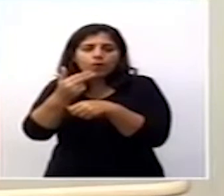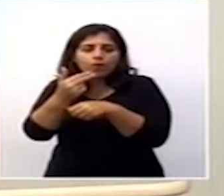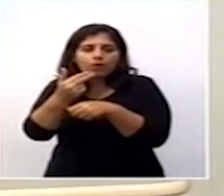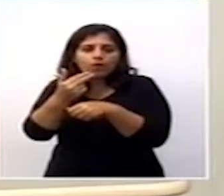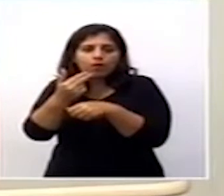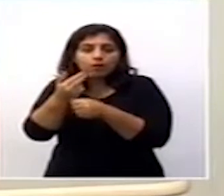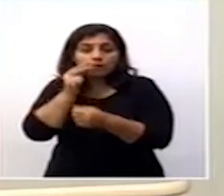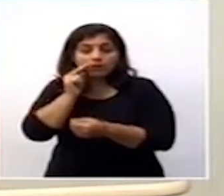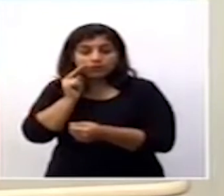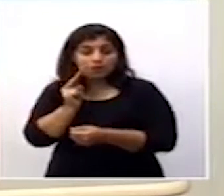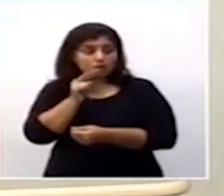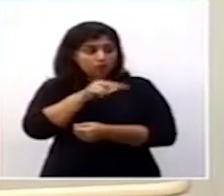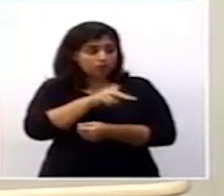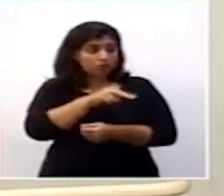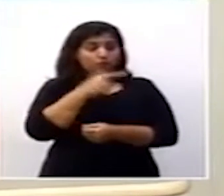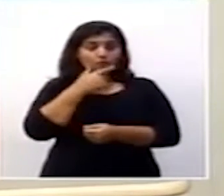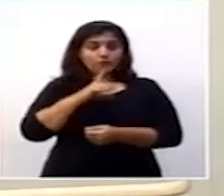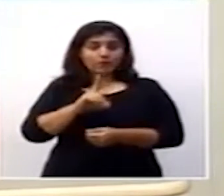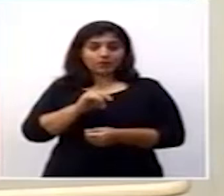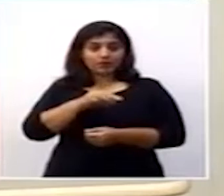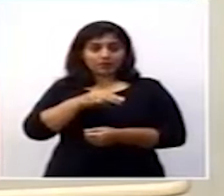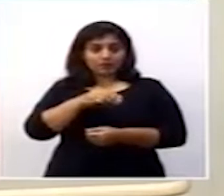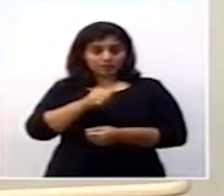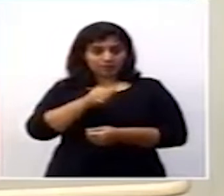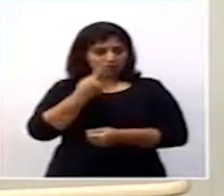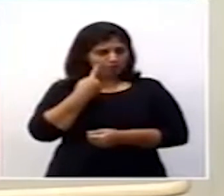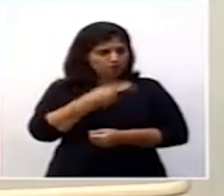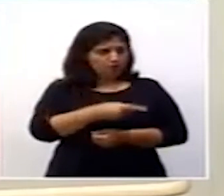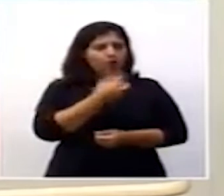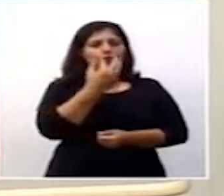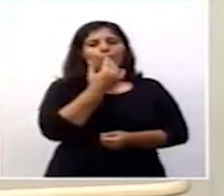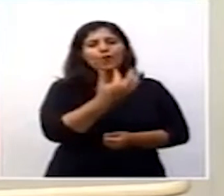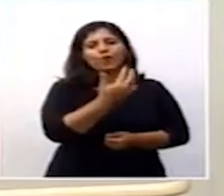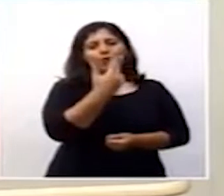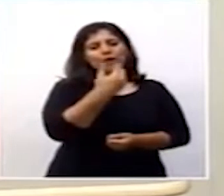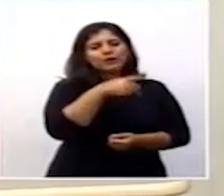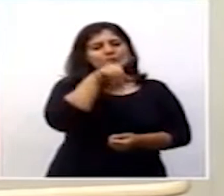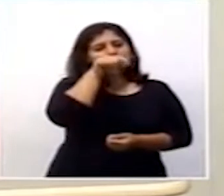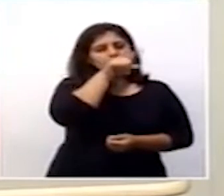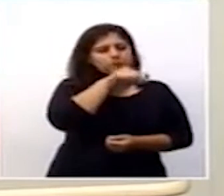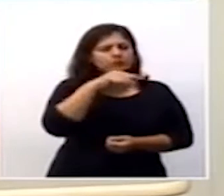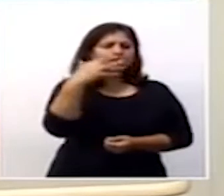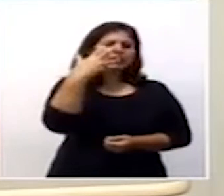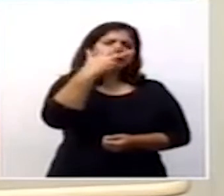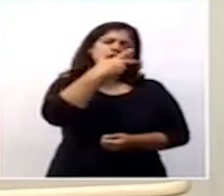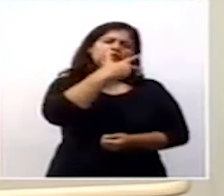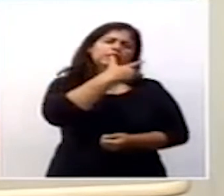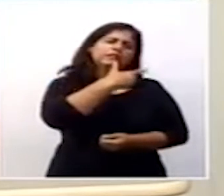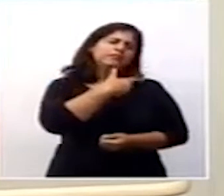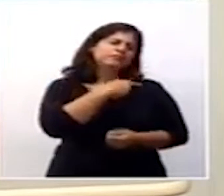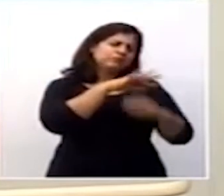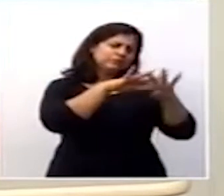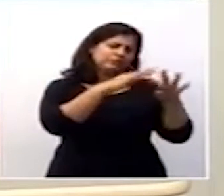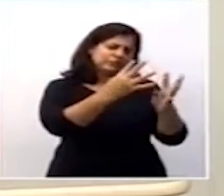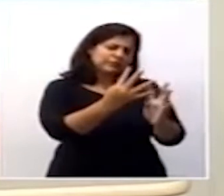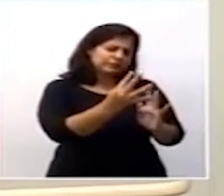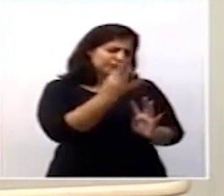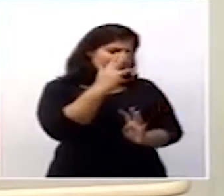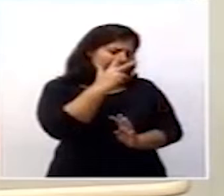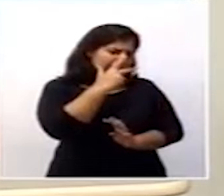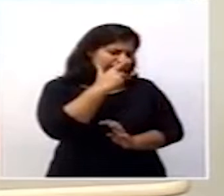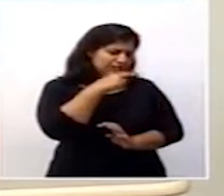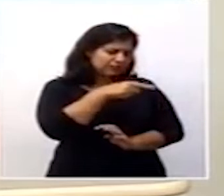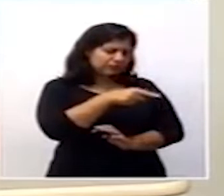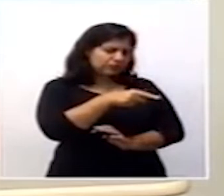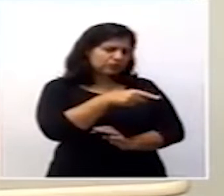ele olhou na armadilha de Dalma, tinha um pássaro colorido e muito bonito, mas muito bonito,